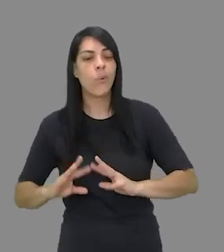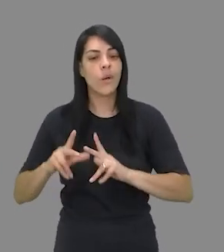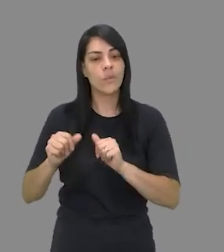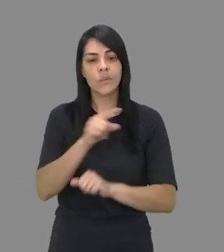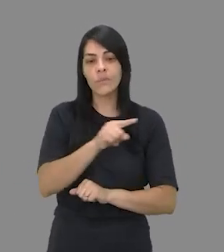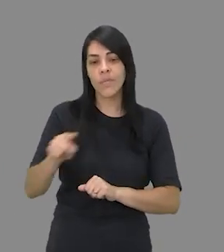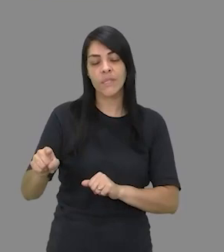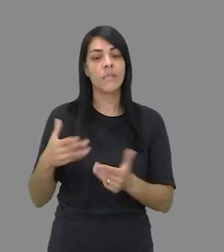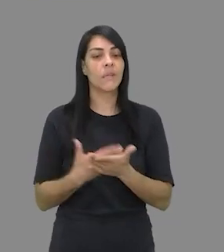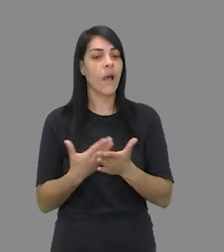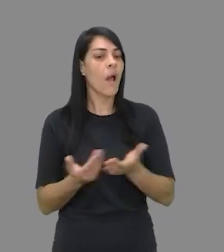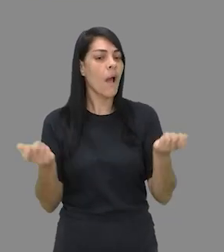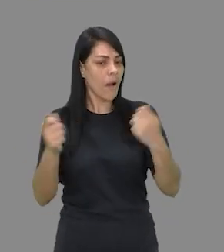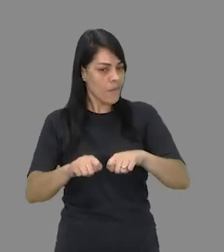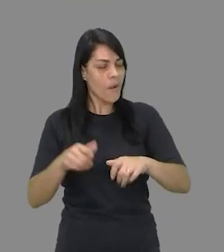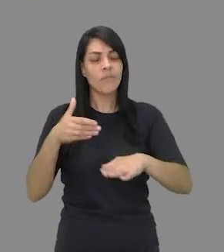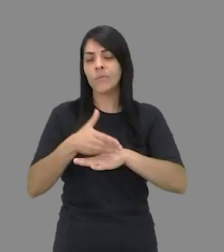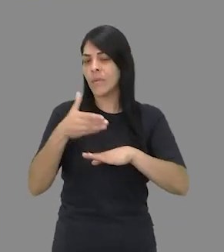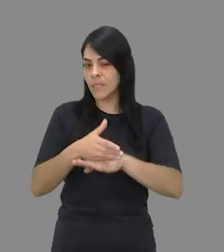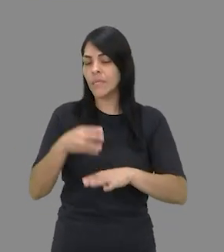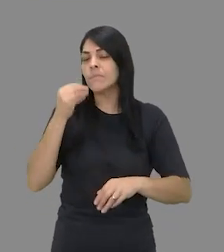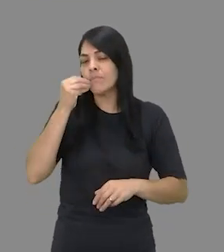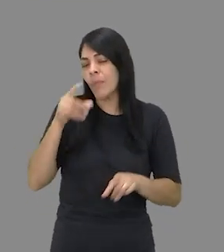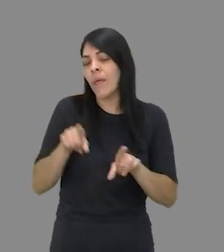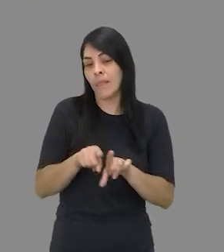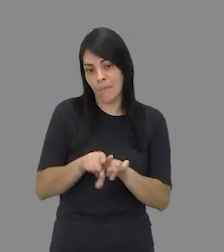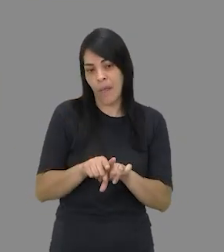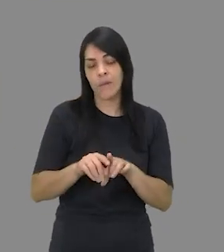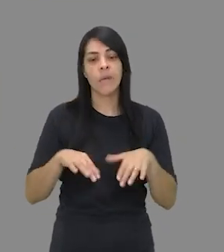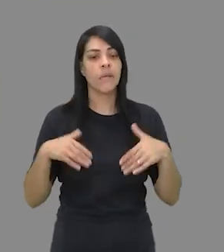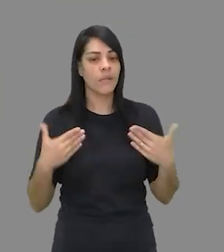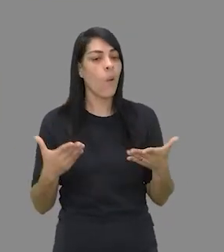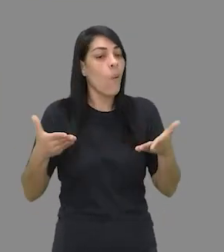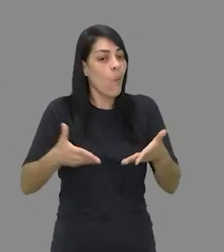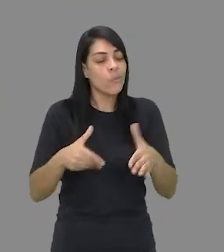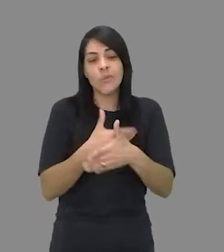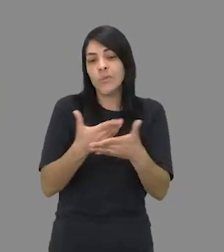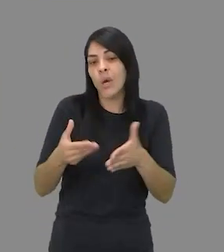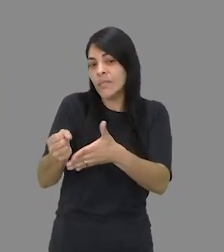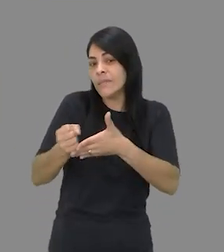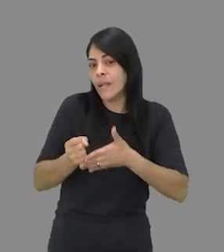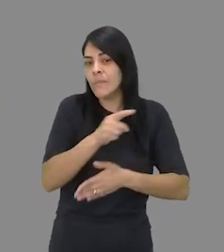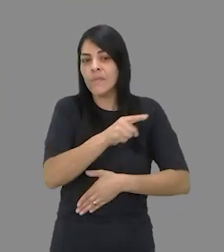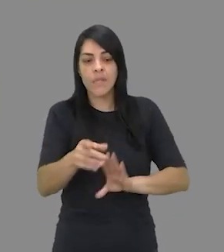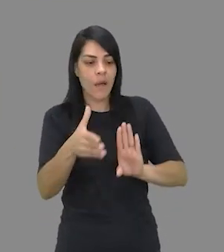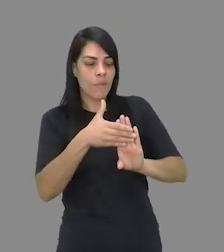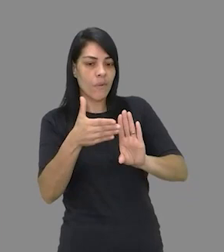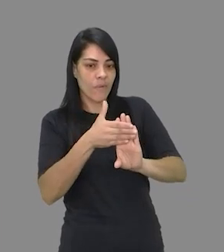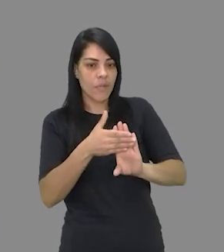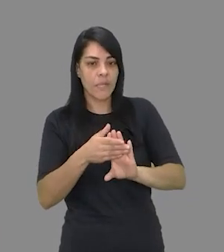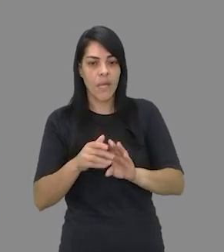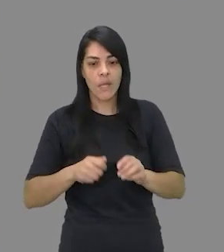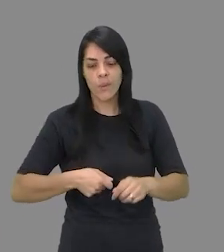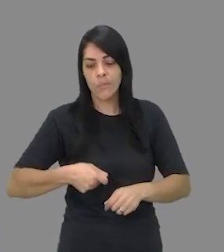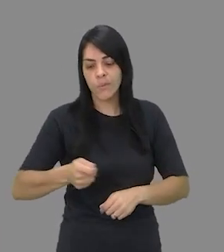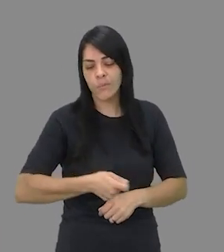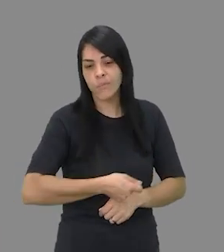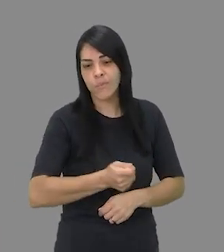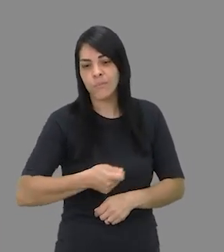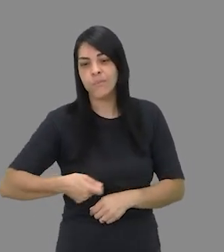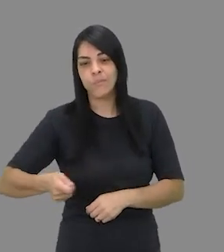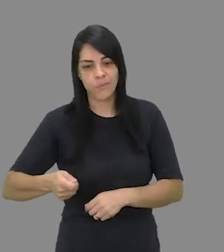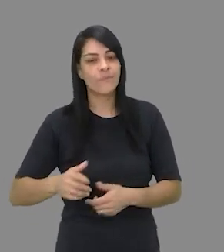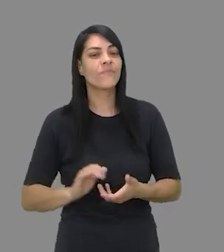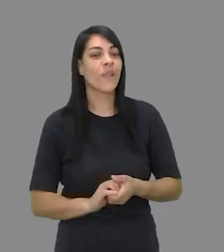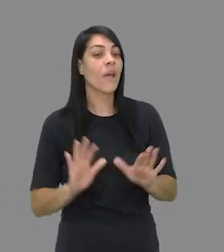vocês, estudantes, pudessem participar e experimentar. Aí hoje a gente traz a proposta do tênis, né? Do tênis de mesa.